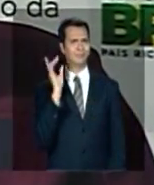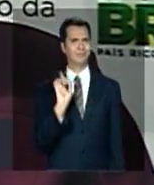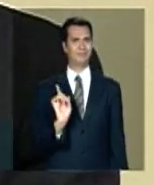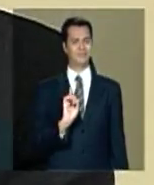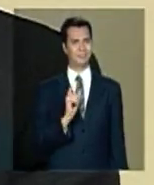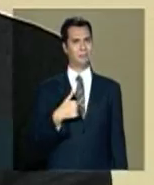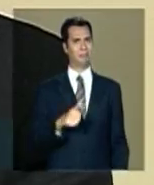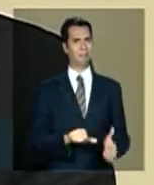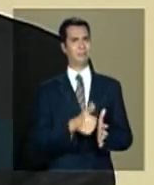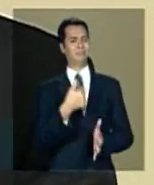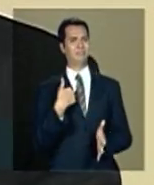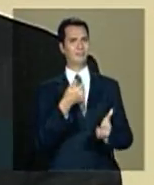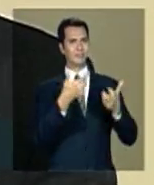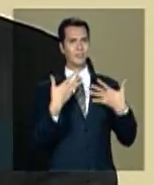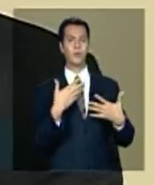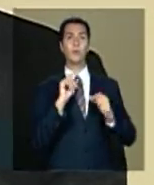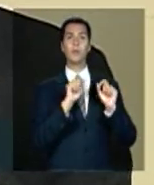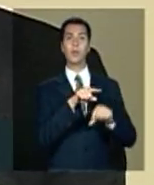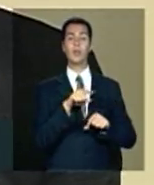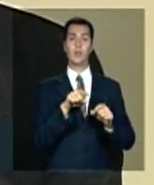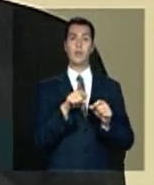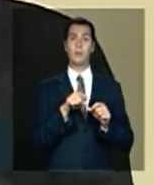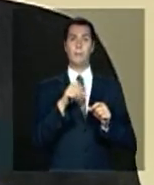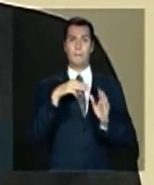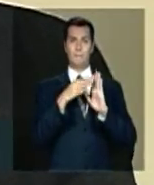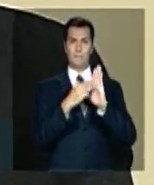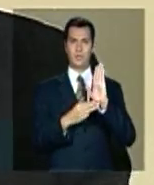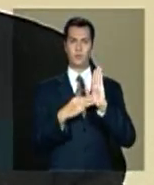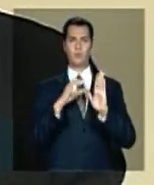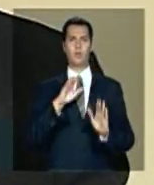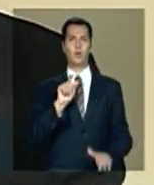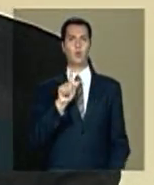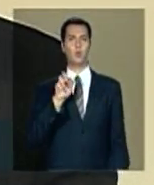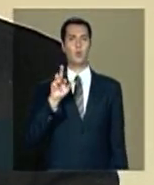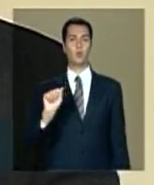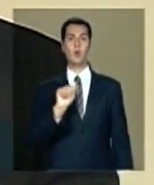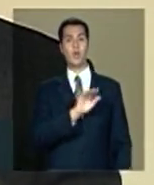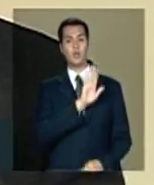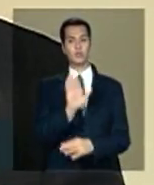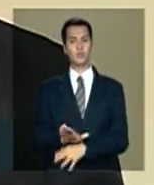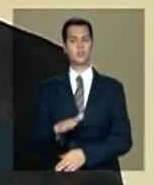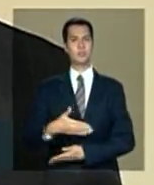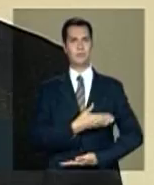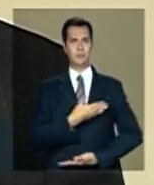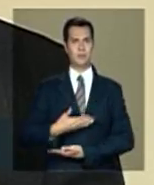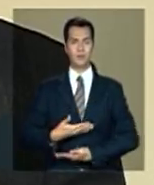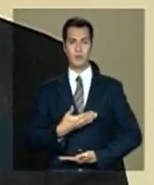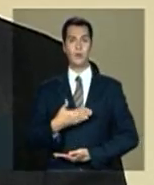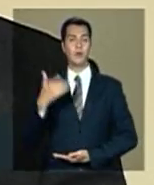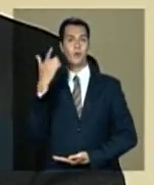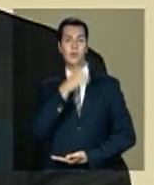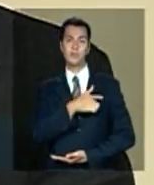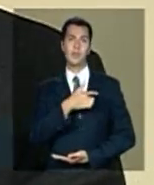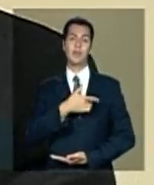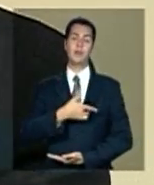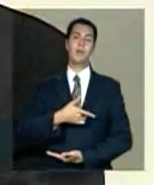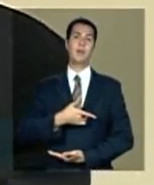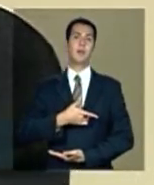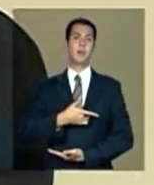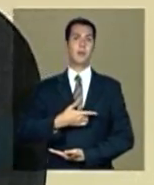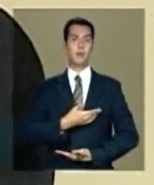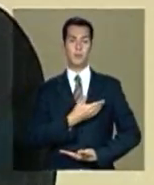Canguru que o método pendurou ajuda o bebê a ganhar peso mais rápido e como fica colado no peito da mãe